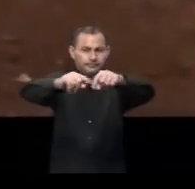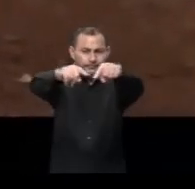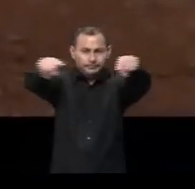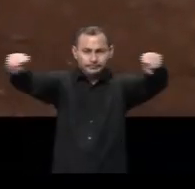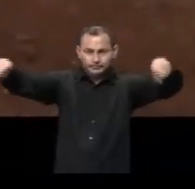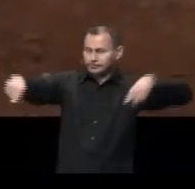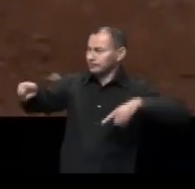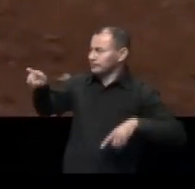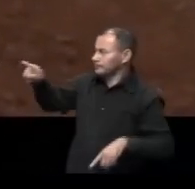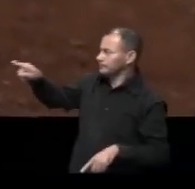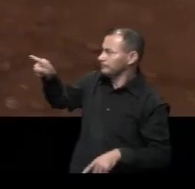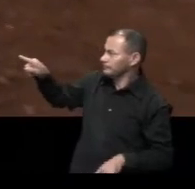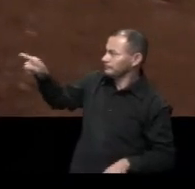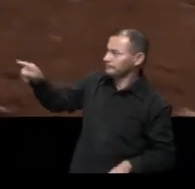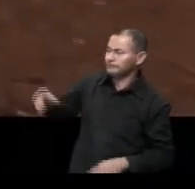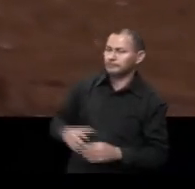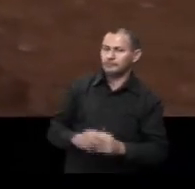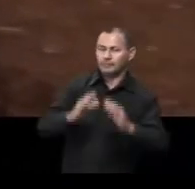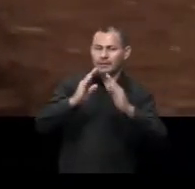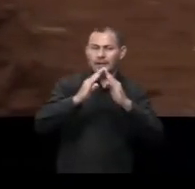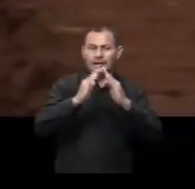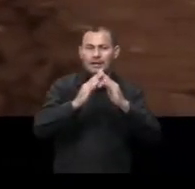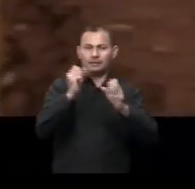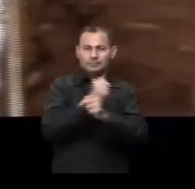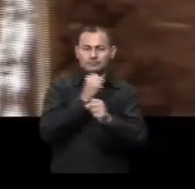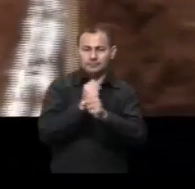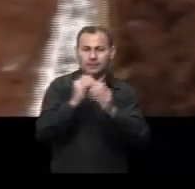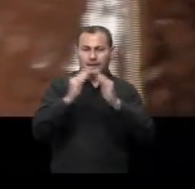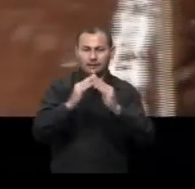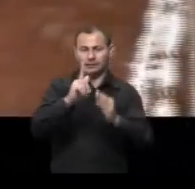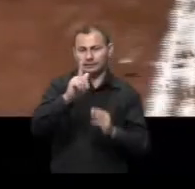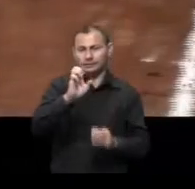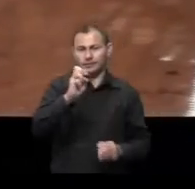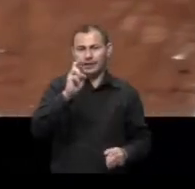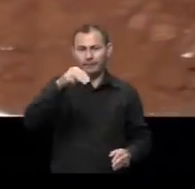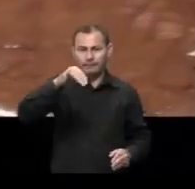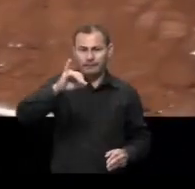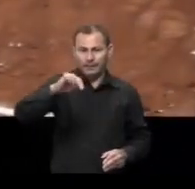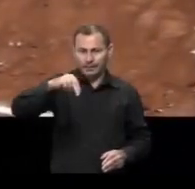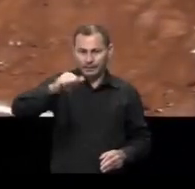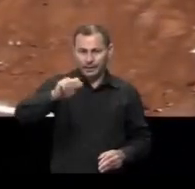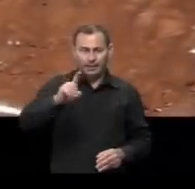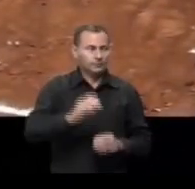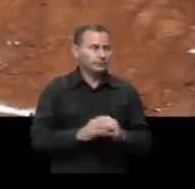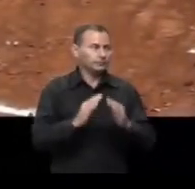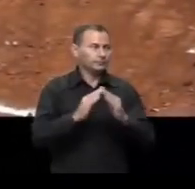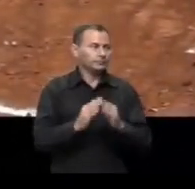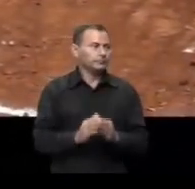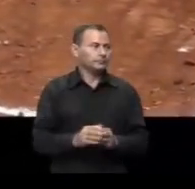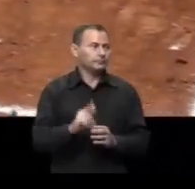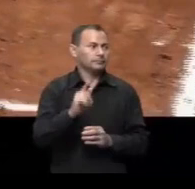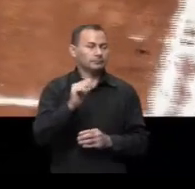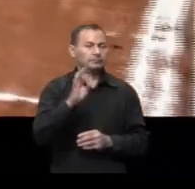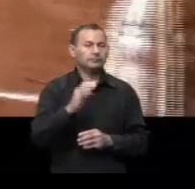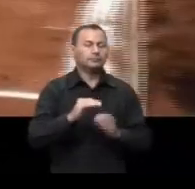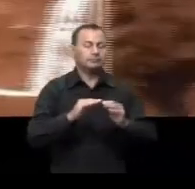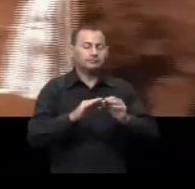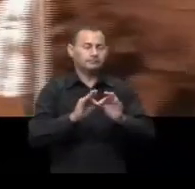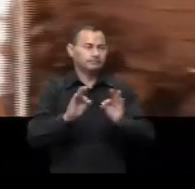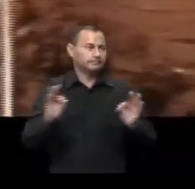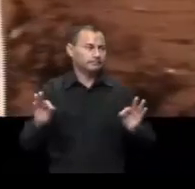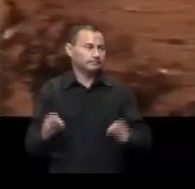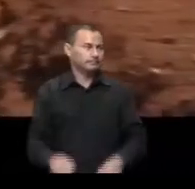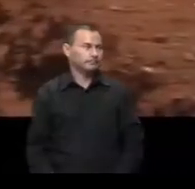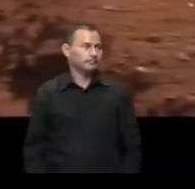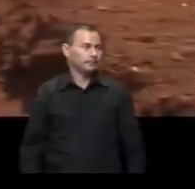né? Então são uma casinha geminada, onde tem um declive de uma para outra. E que o gabarito está nivelado,